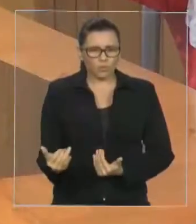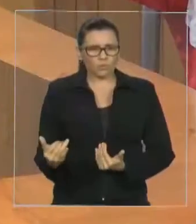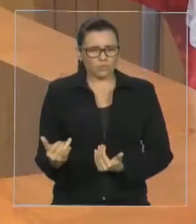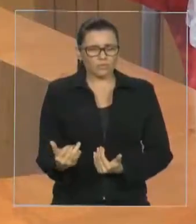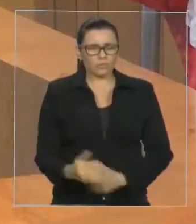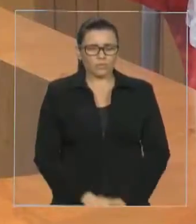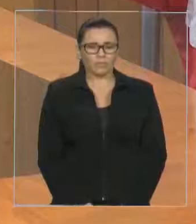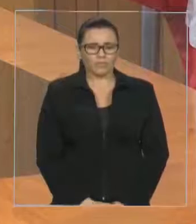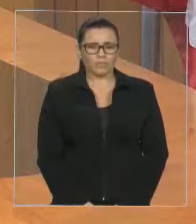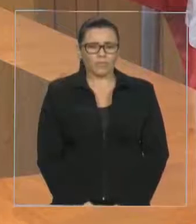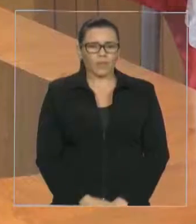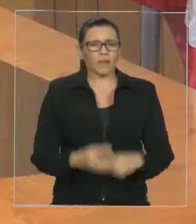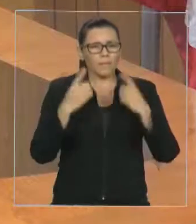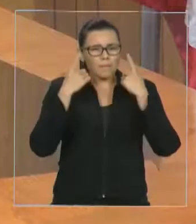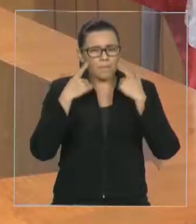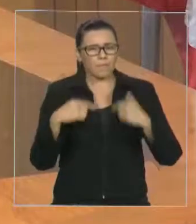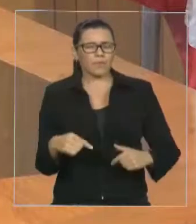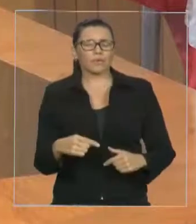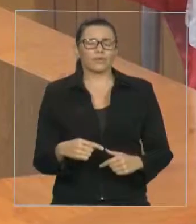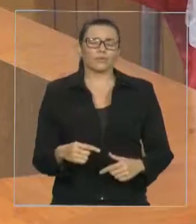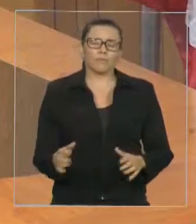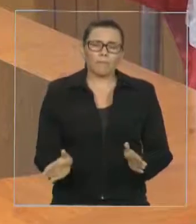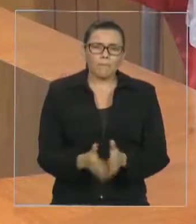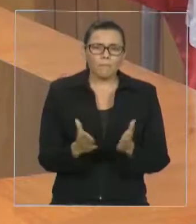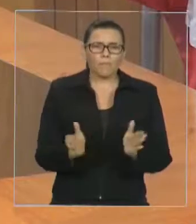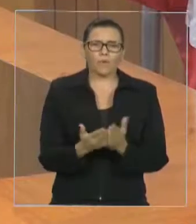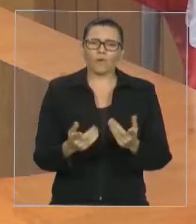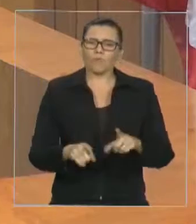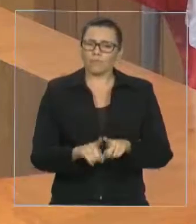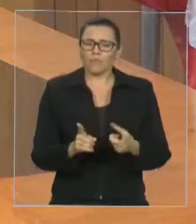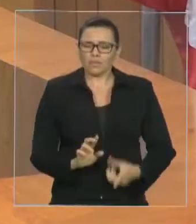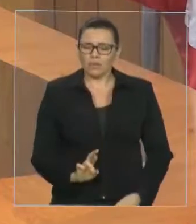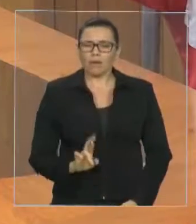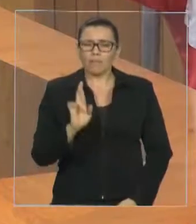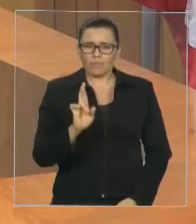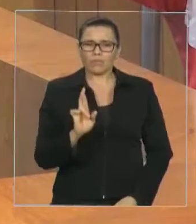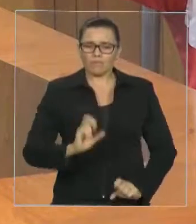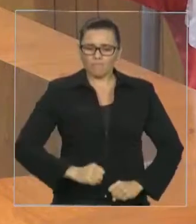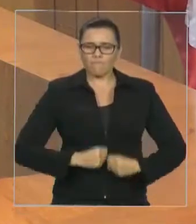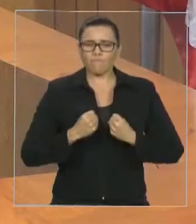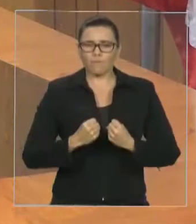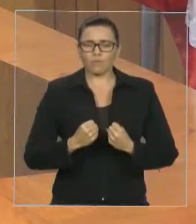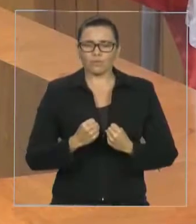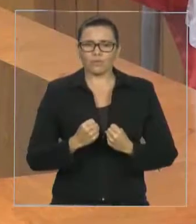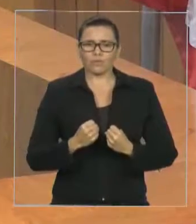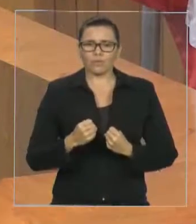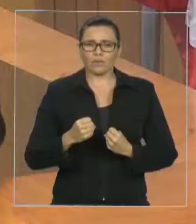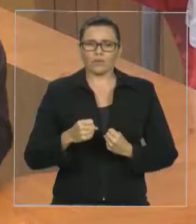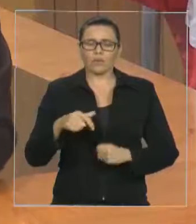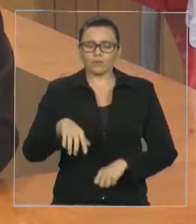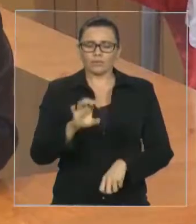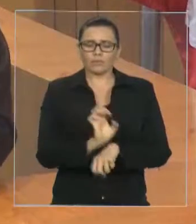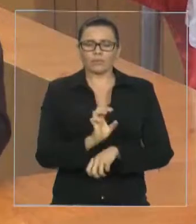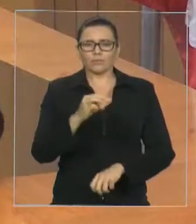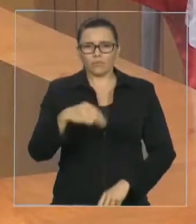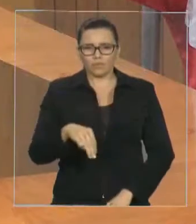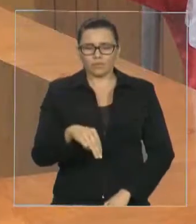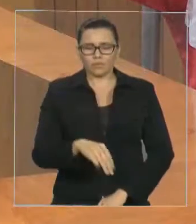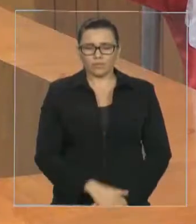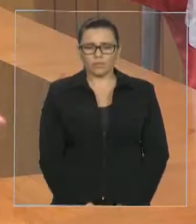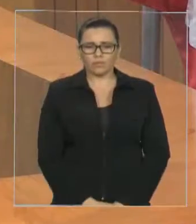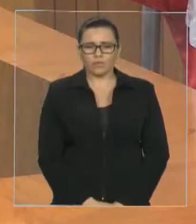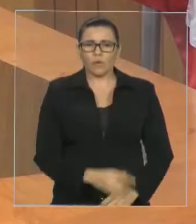preparados, humildes, pobres, mas representando o interior do Maranhão. E a federação,